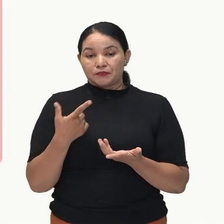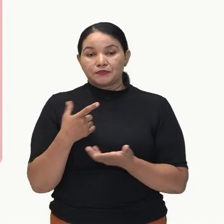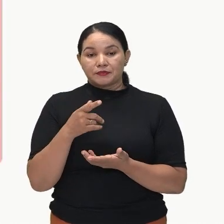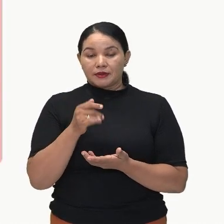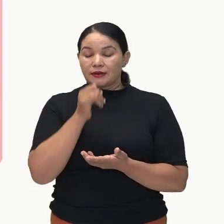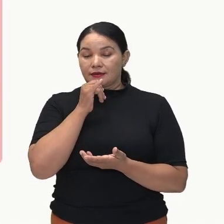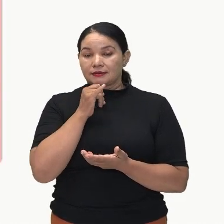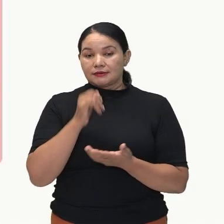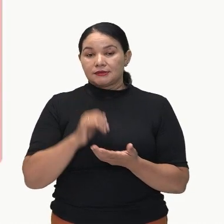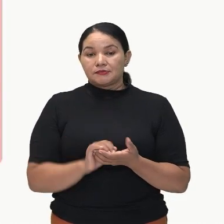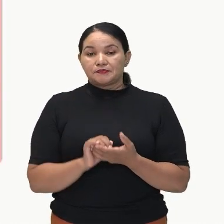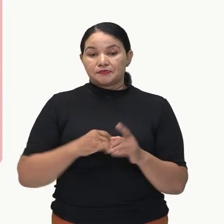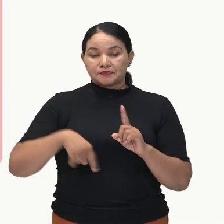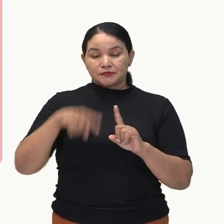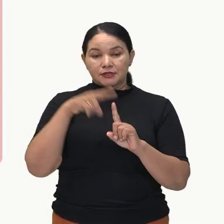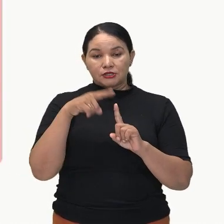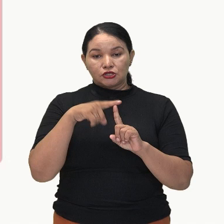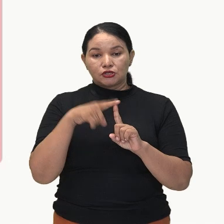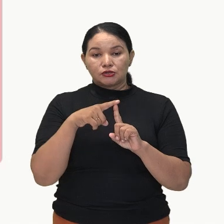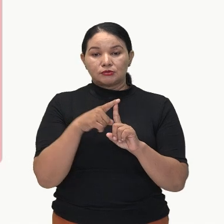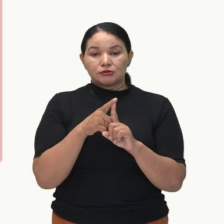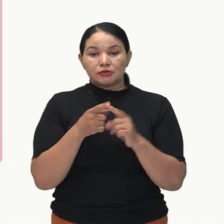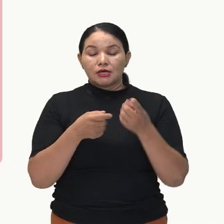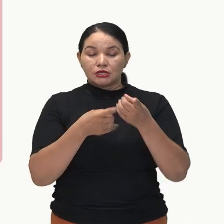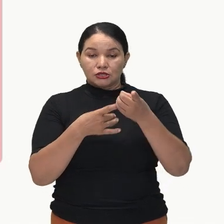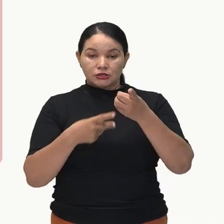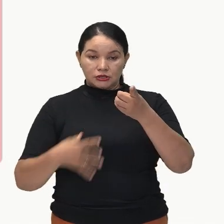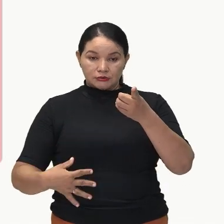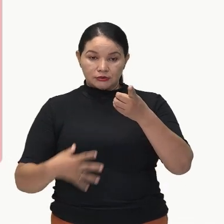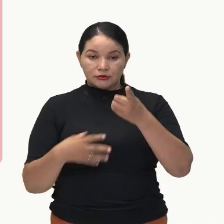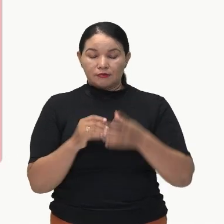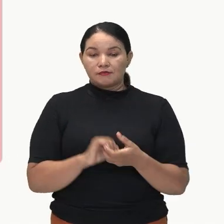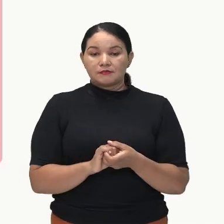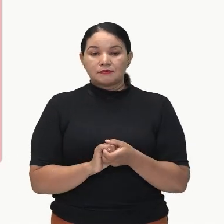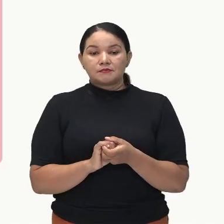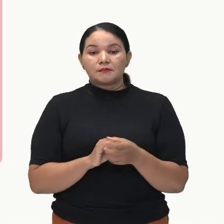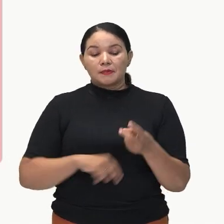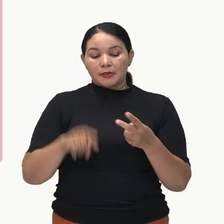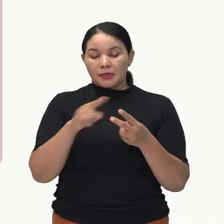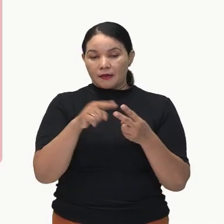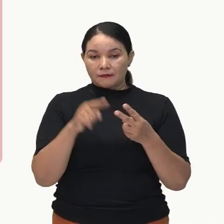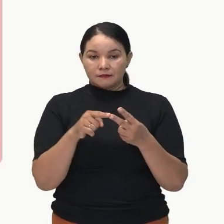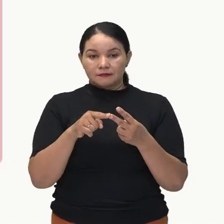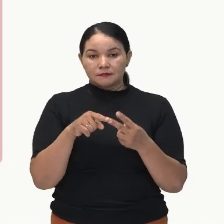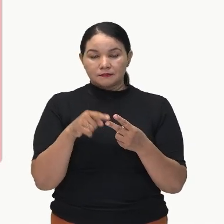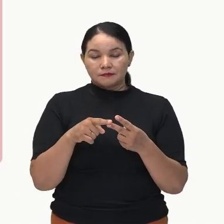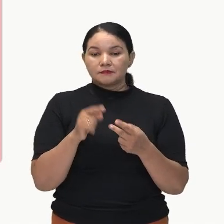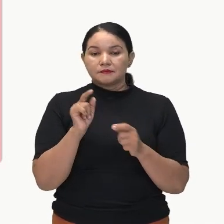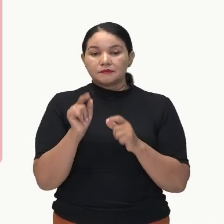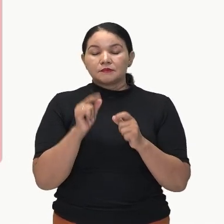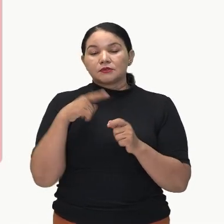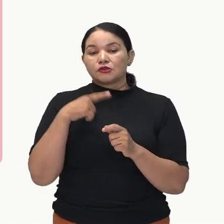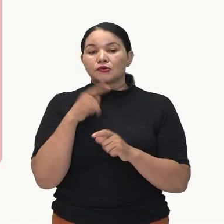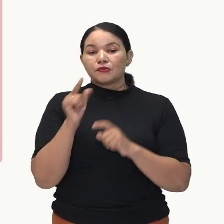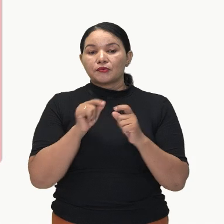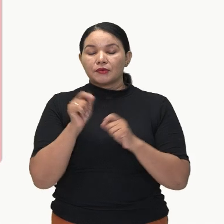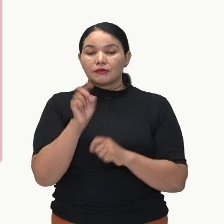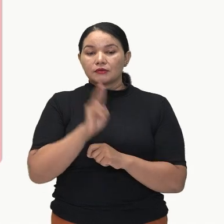alguns tipos de descrição. 2 tipos de descrição para a gente utilizar aí nos